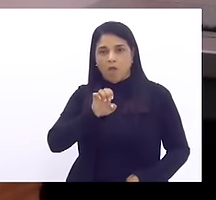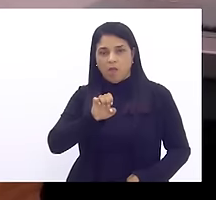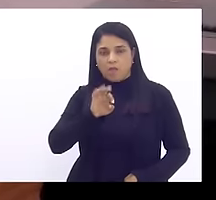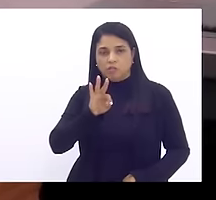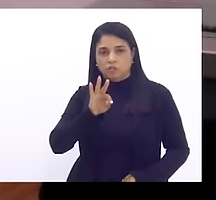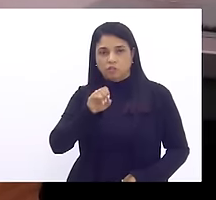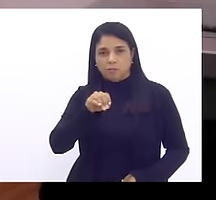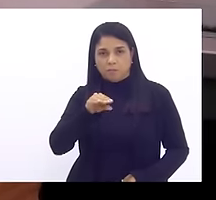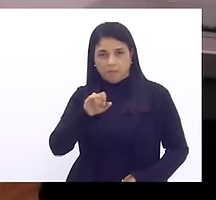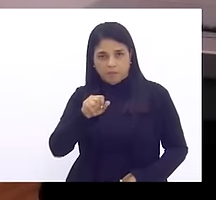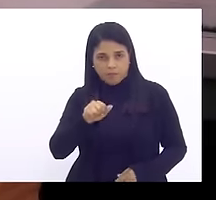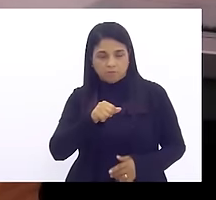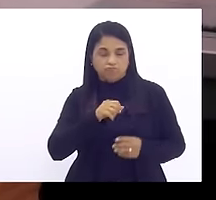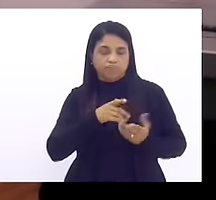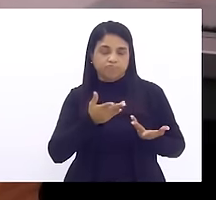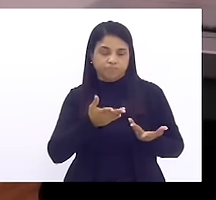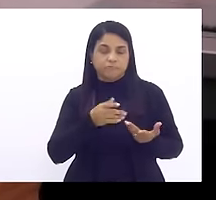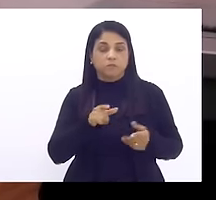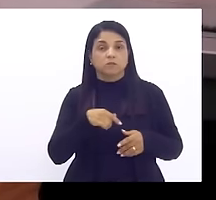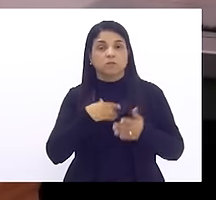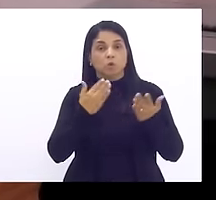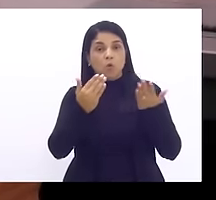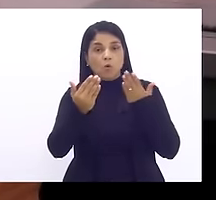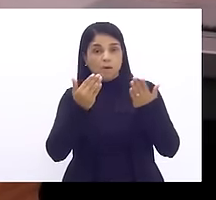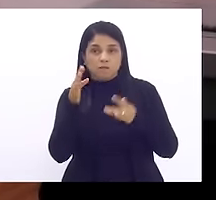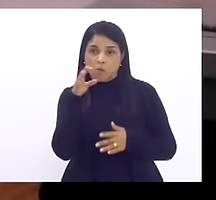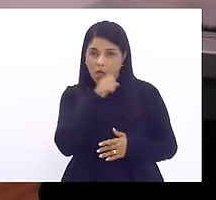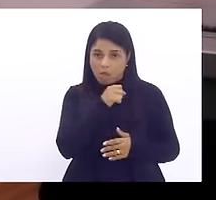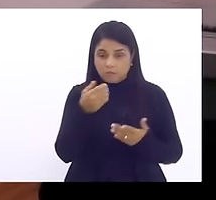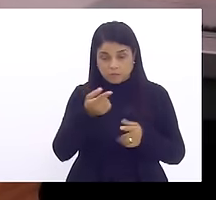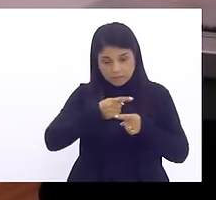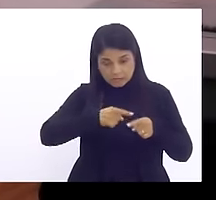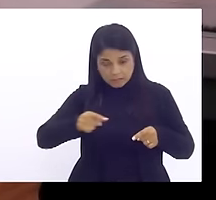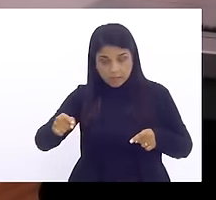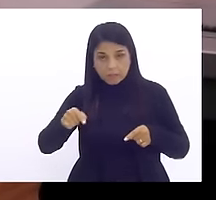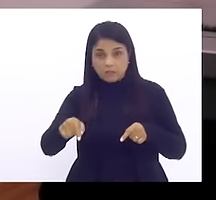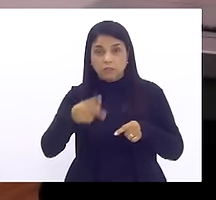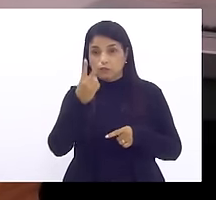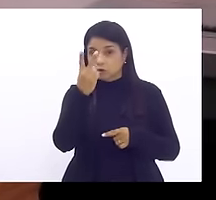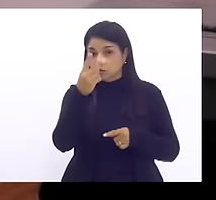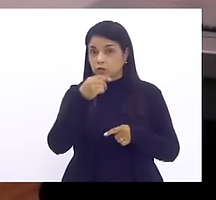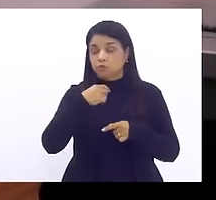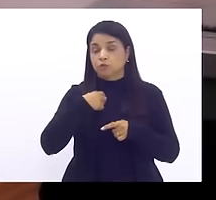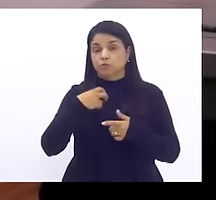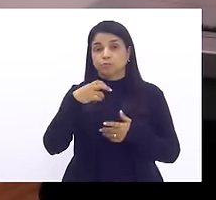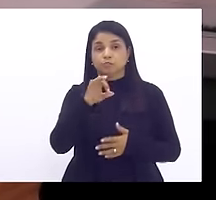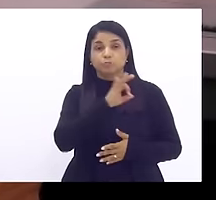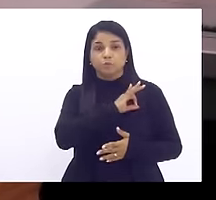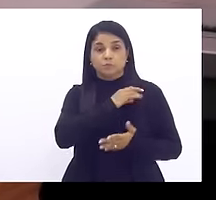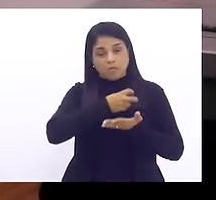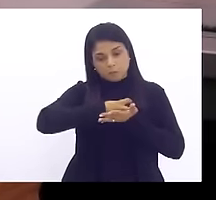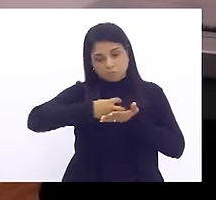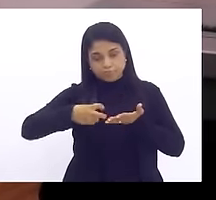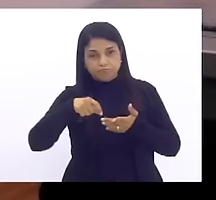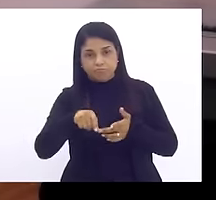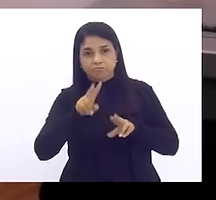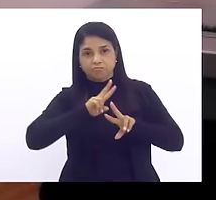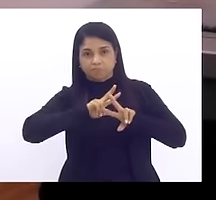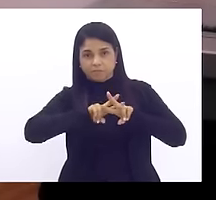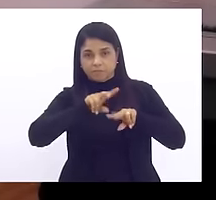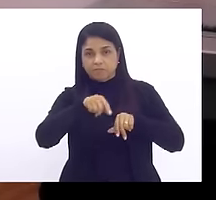uma comparação rápida para o senhor essa semana nós tivemos dois policiais penais presos porque estavam fazendo